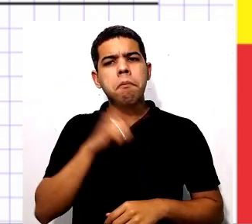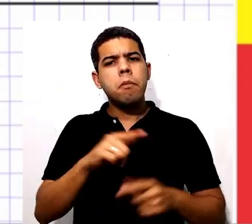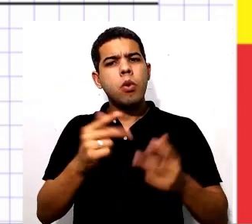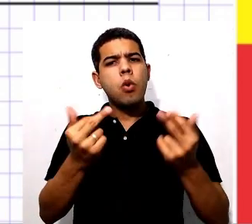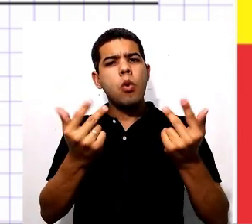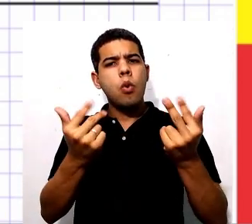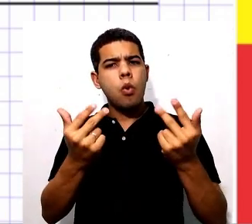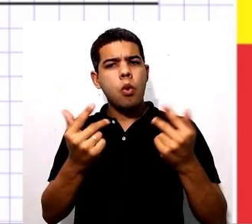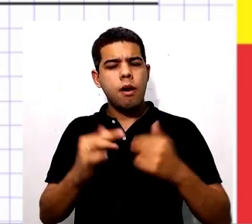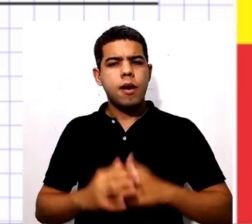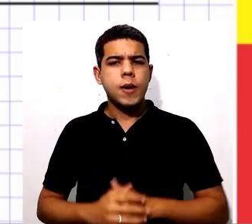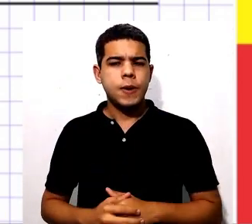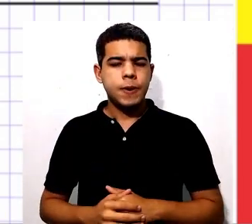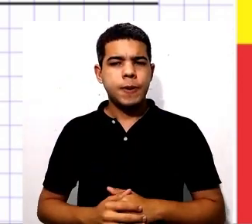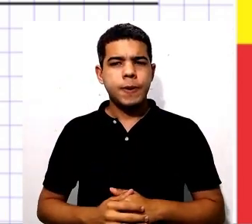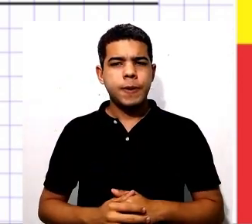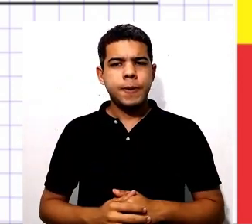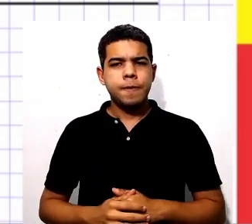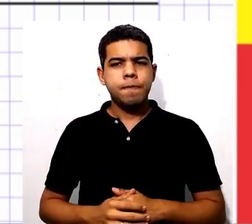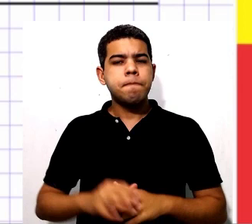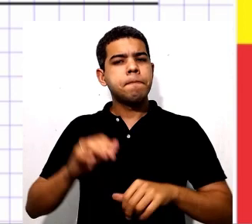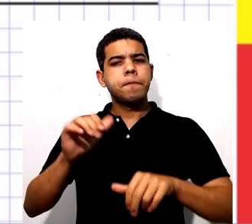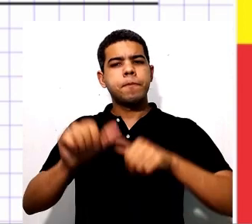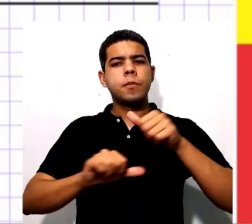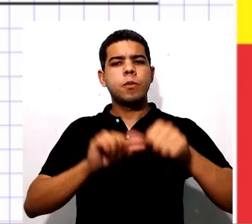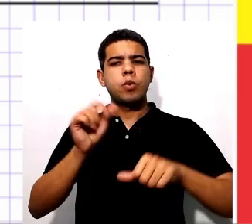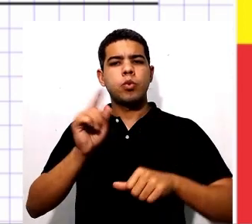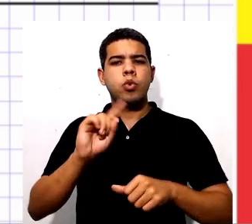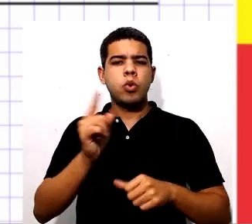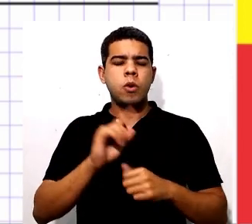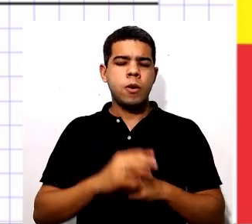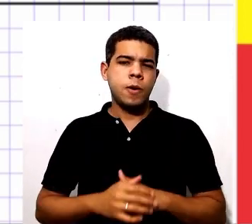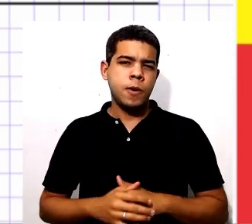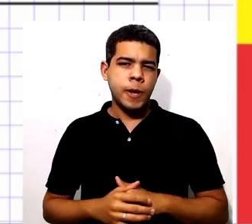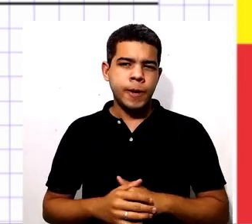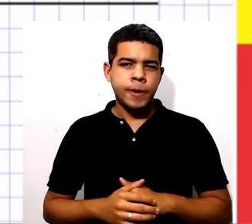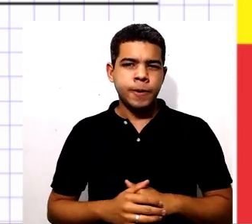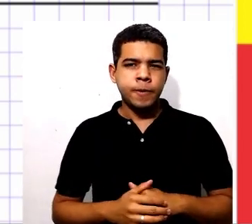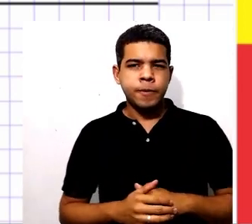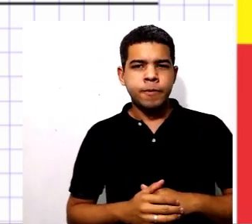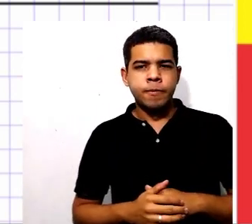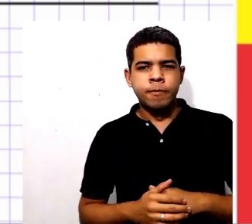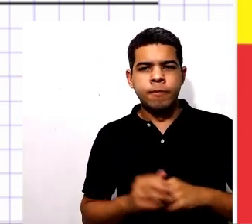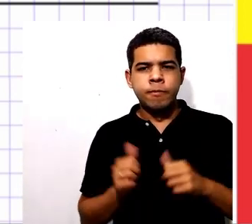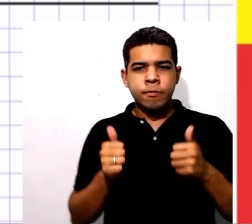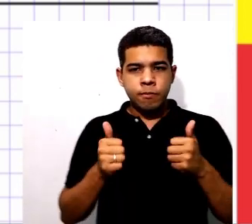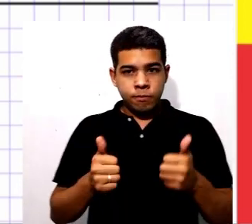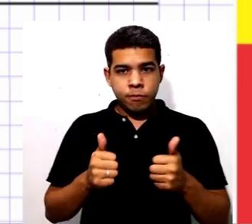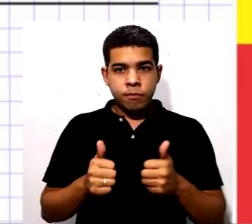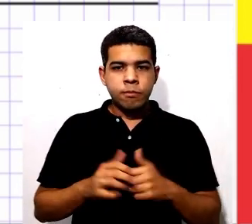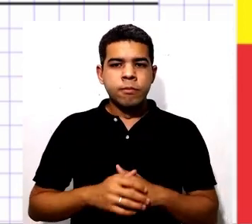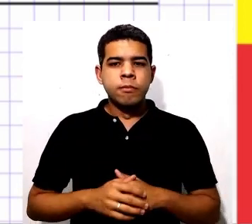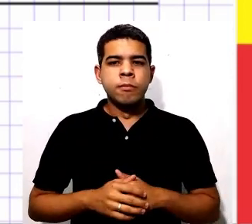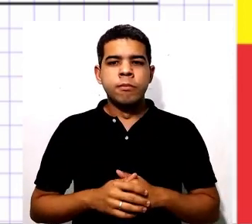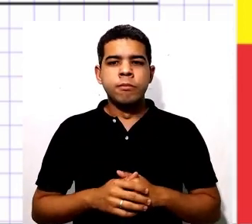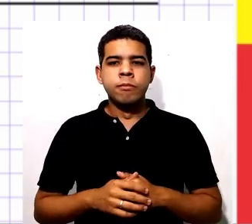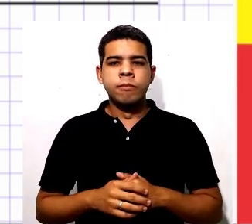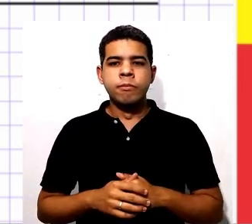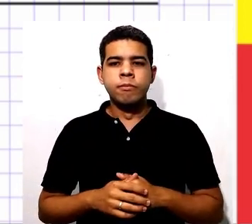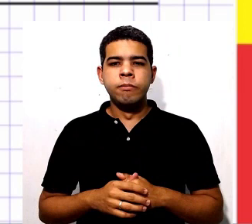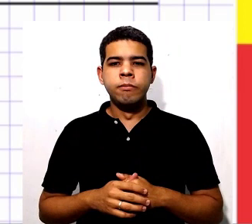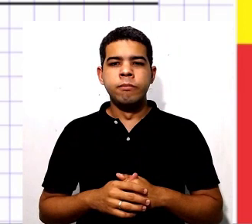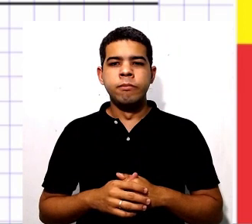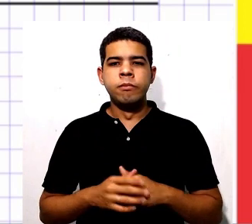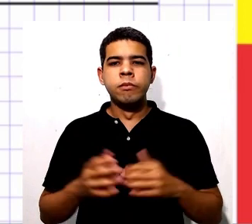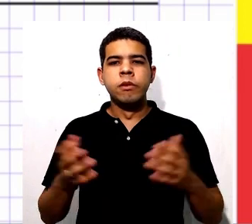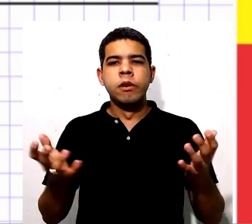o seguinte. Você lembra que tem os números, né? 0, 1, 2, 3, 4, 5, 6, 7.